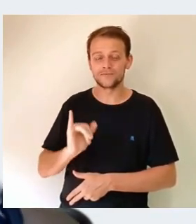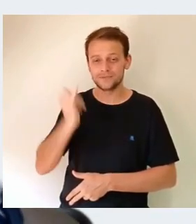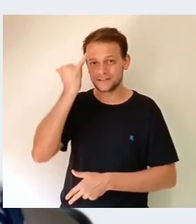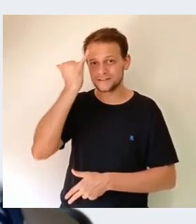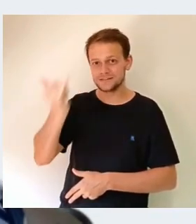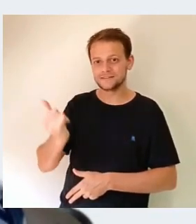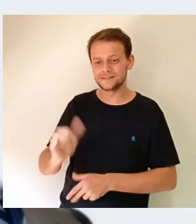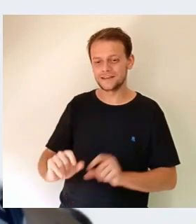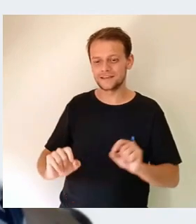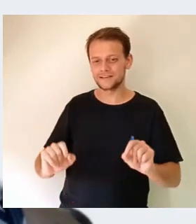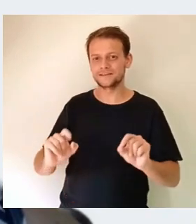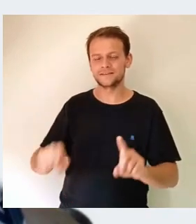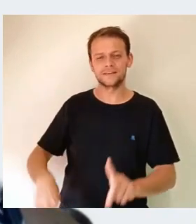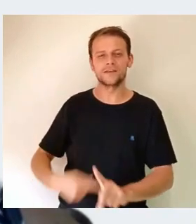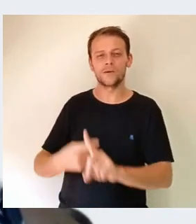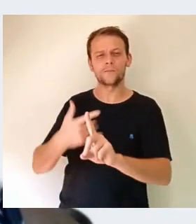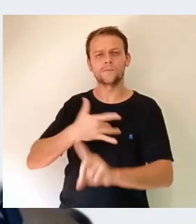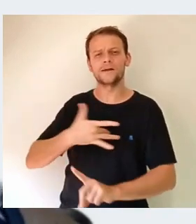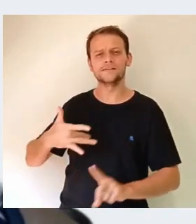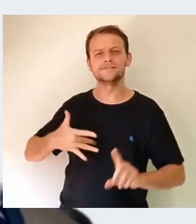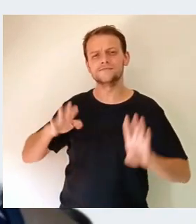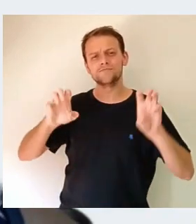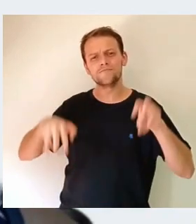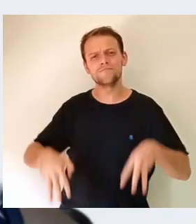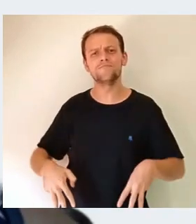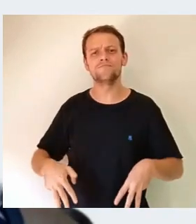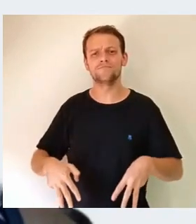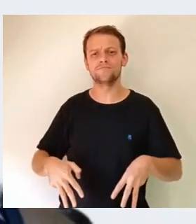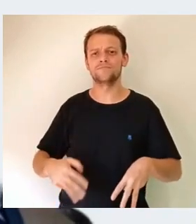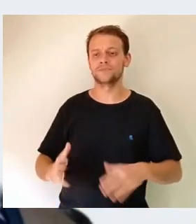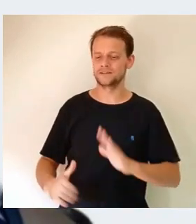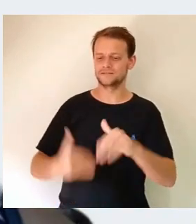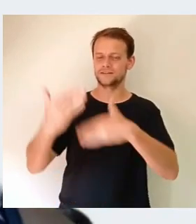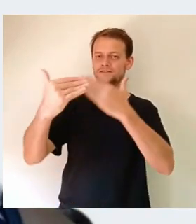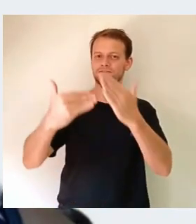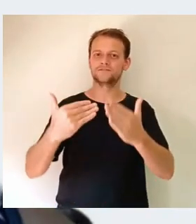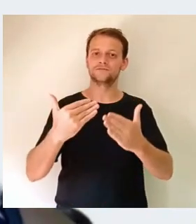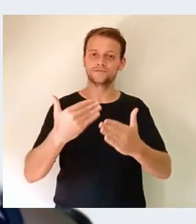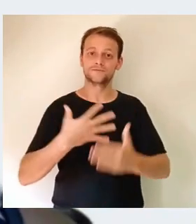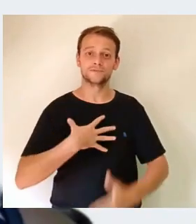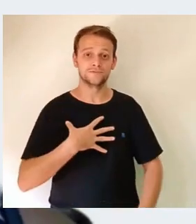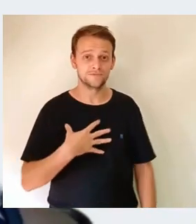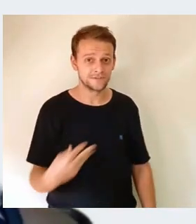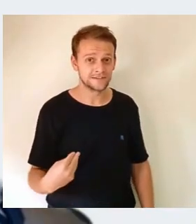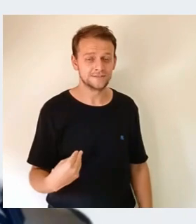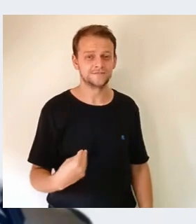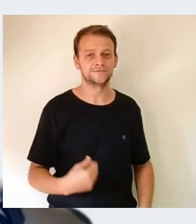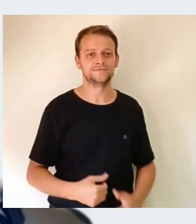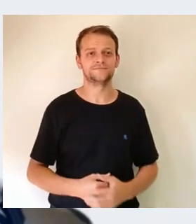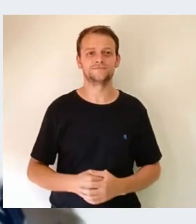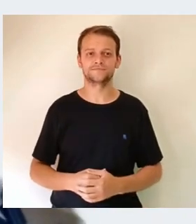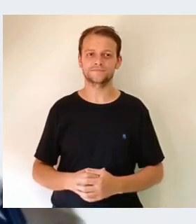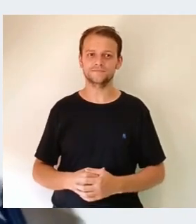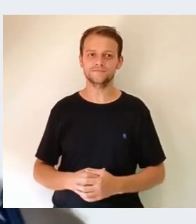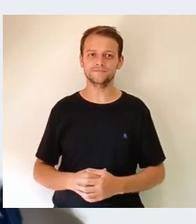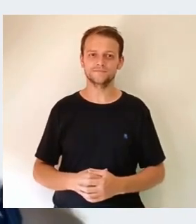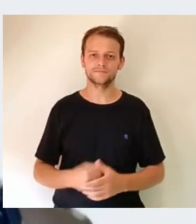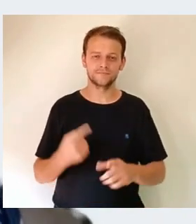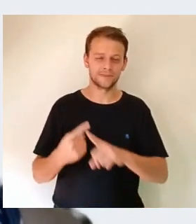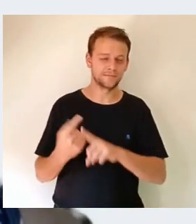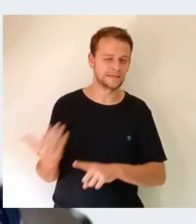pais, podemos ter ideia de como que é mais saudável também lidar com o desenvolvimento dos nossos